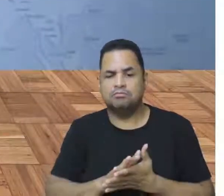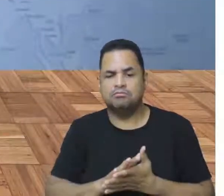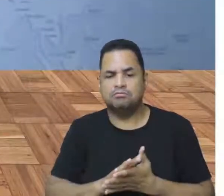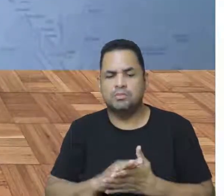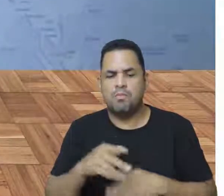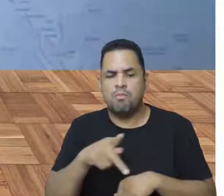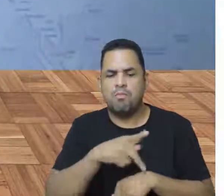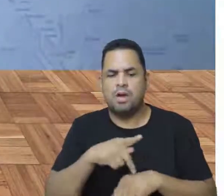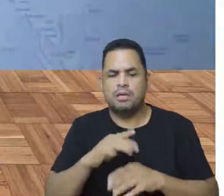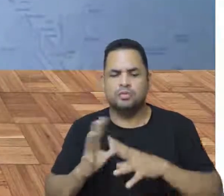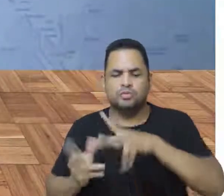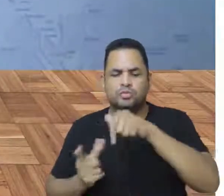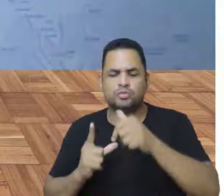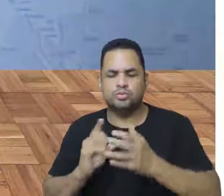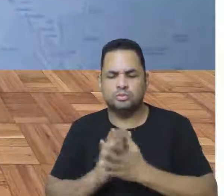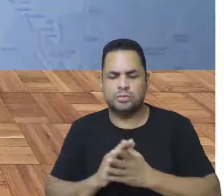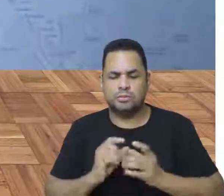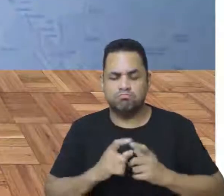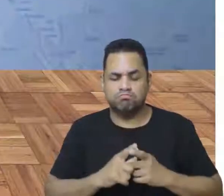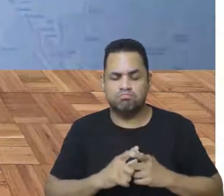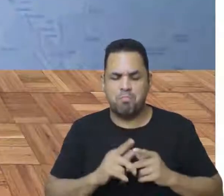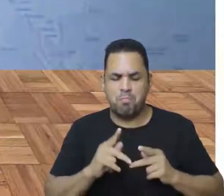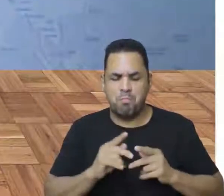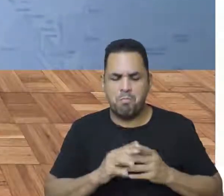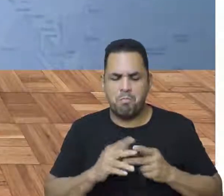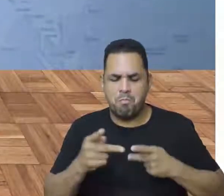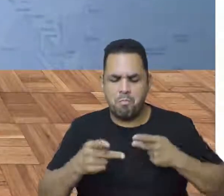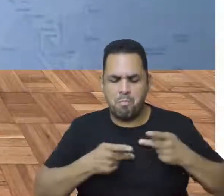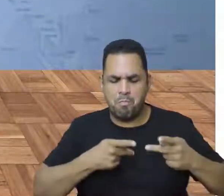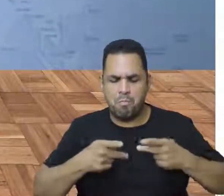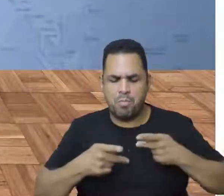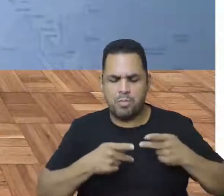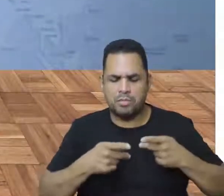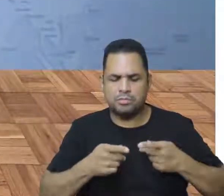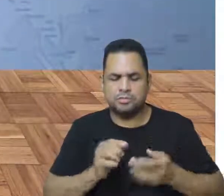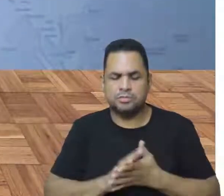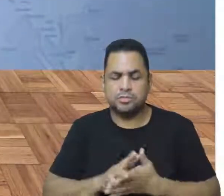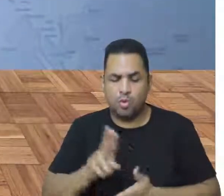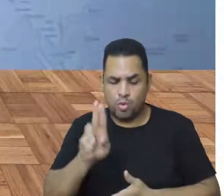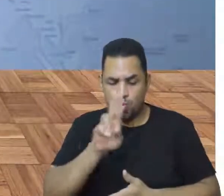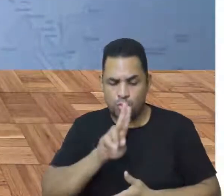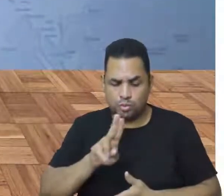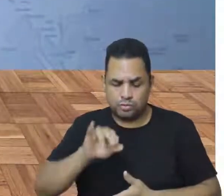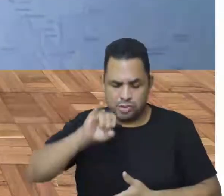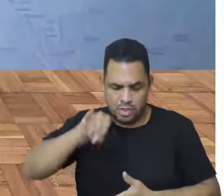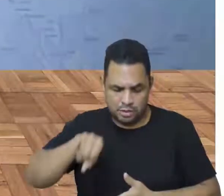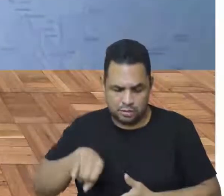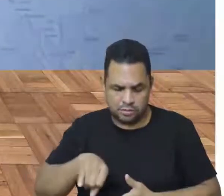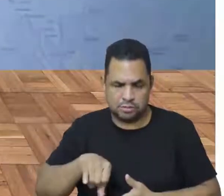projeto, e já faz isso, de reuso da água.